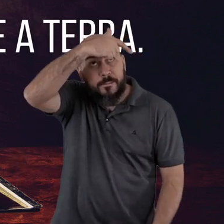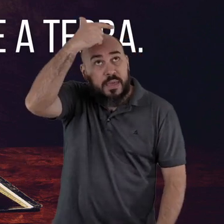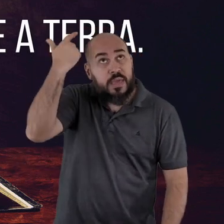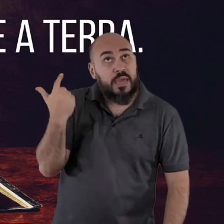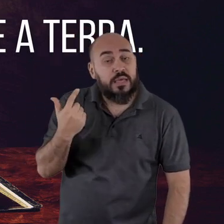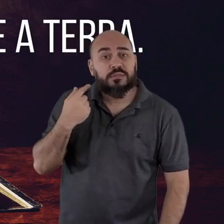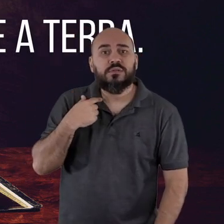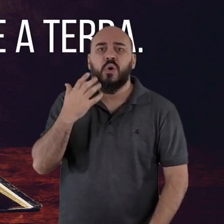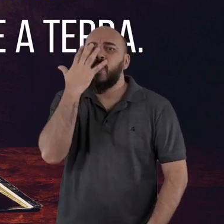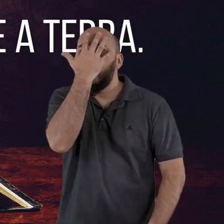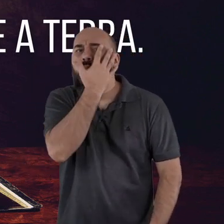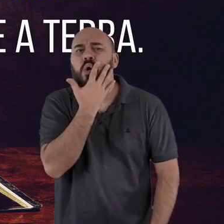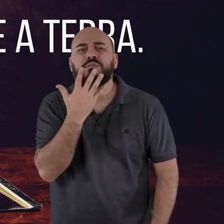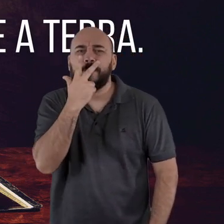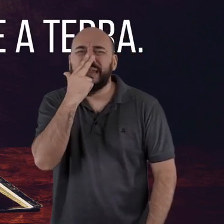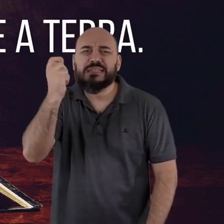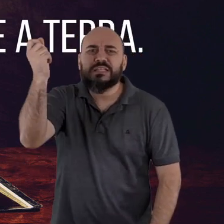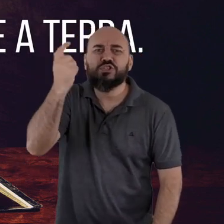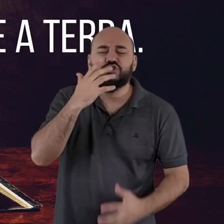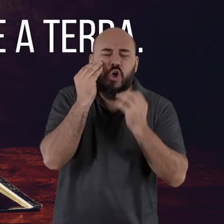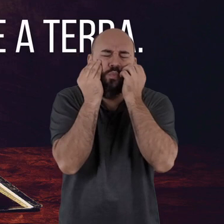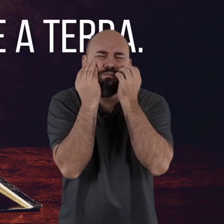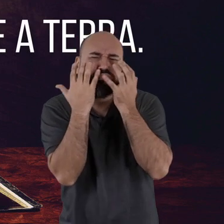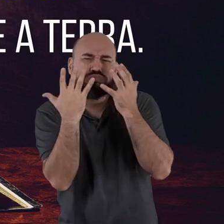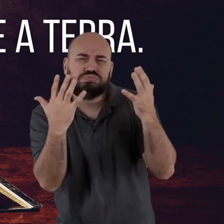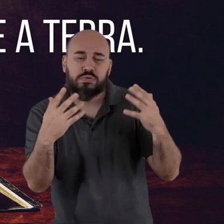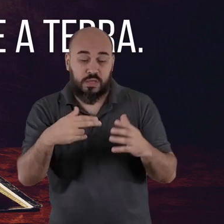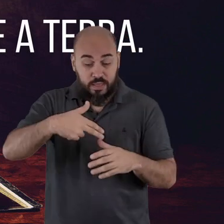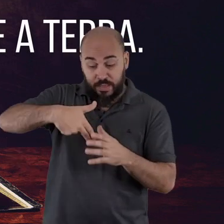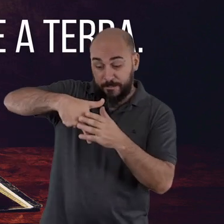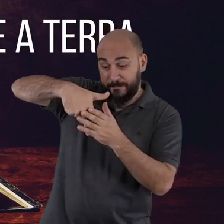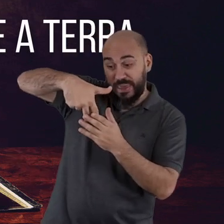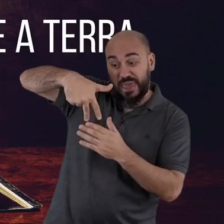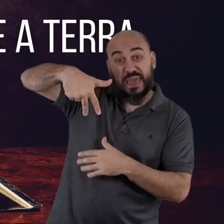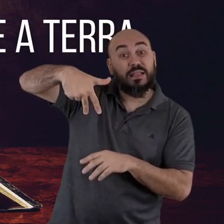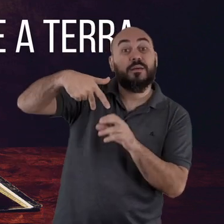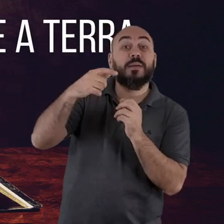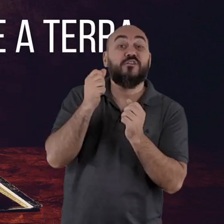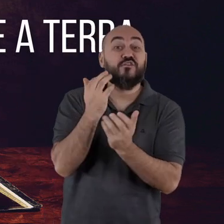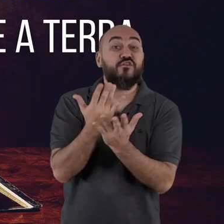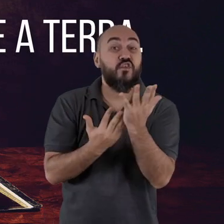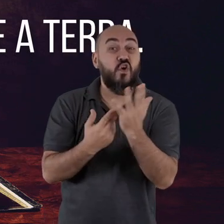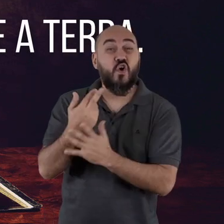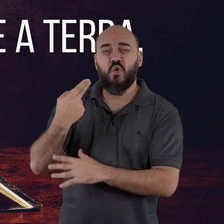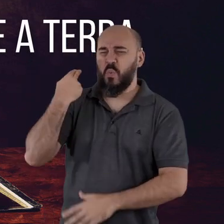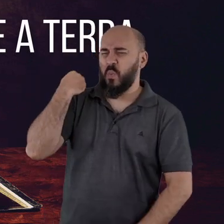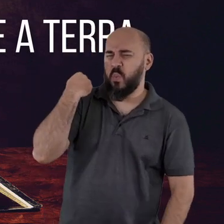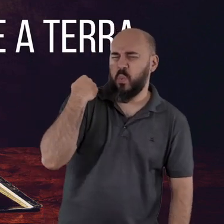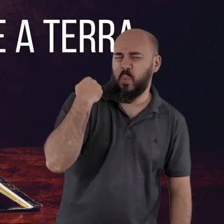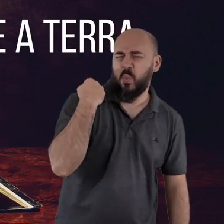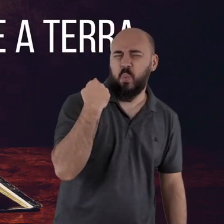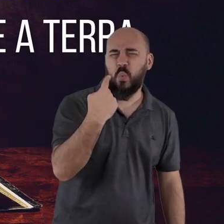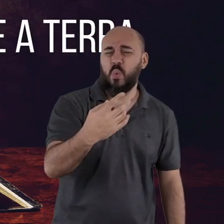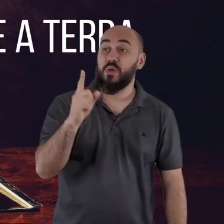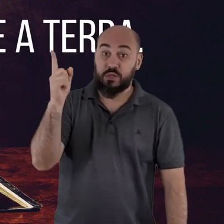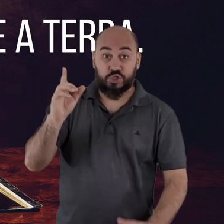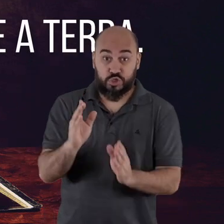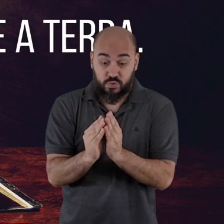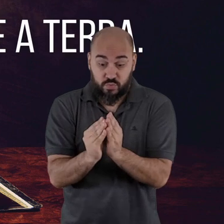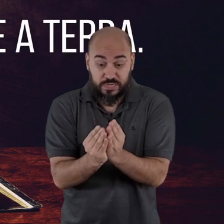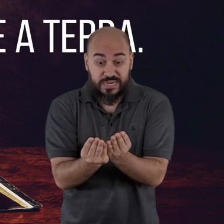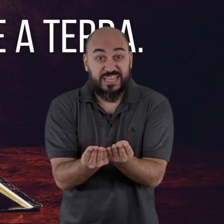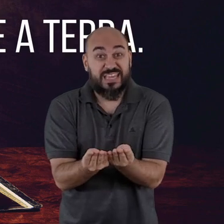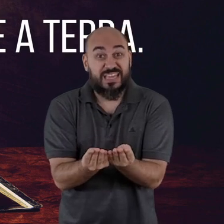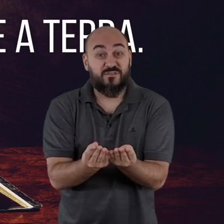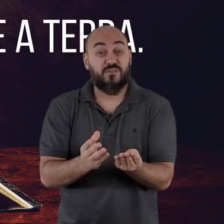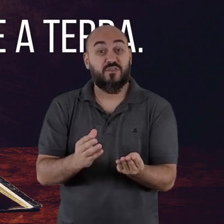era como o sol, e as pernas eram como colunas de fogo. O anjo tinha na mão um livrinho aberto, pôs o pé